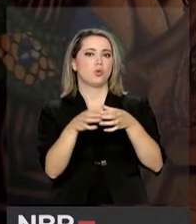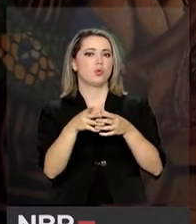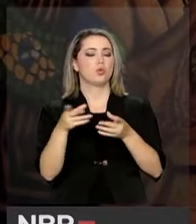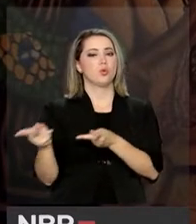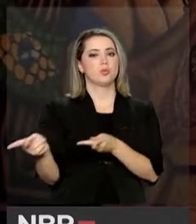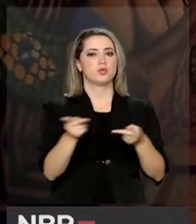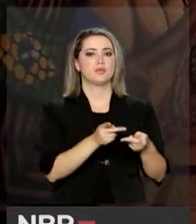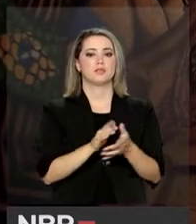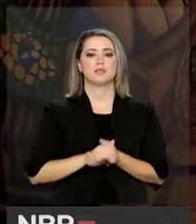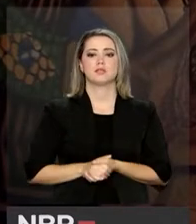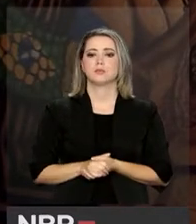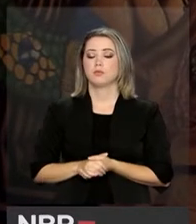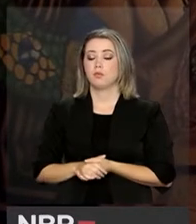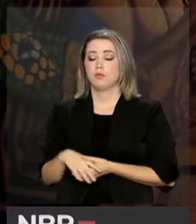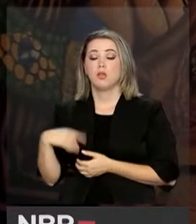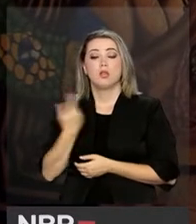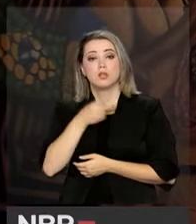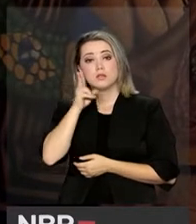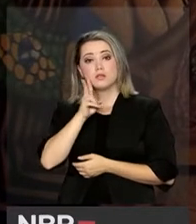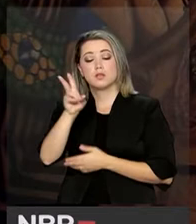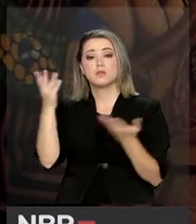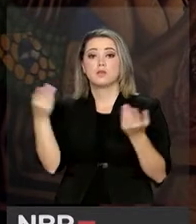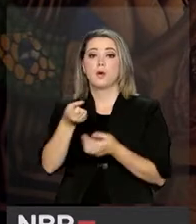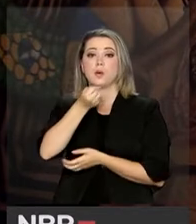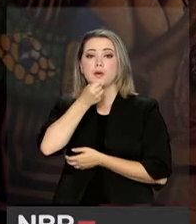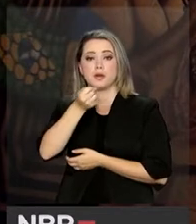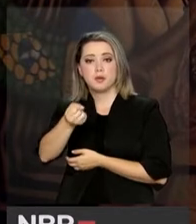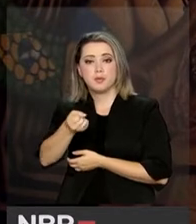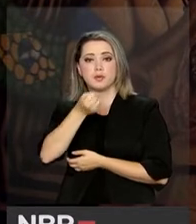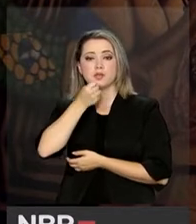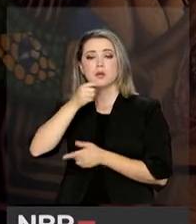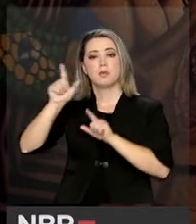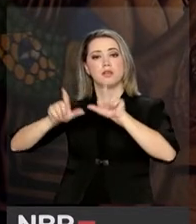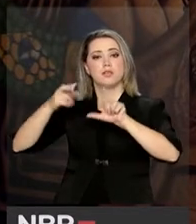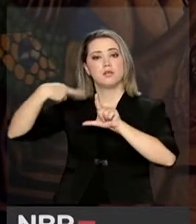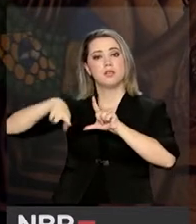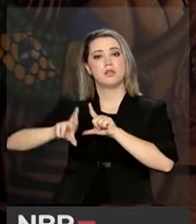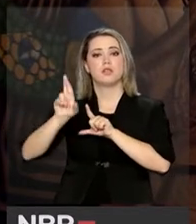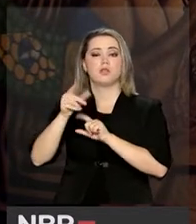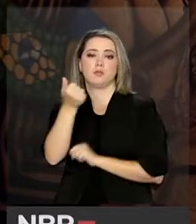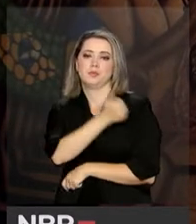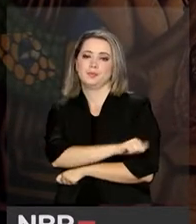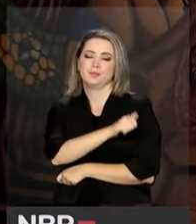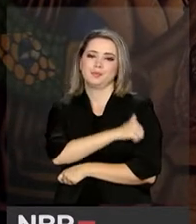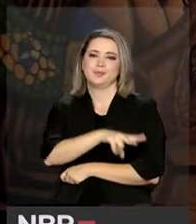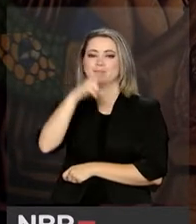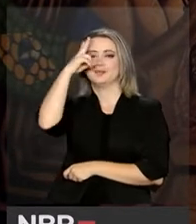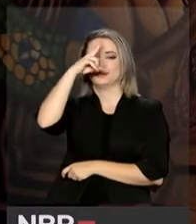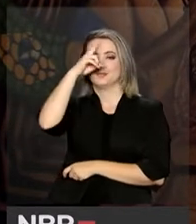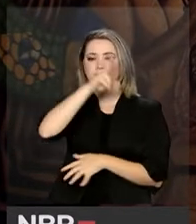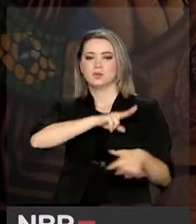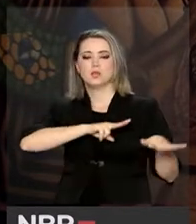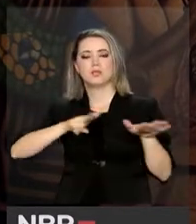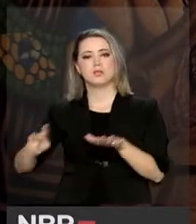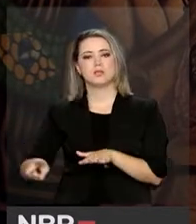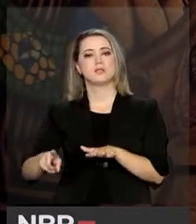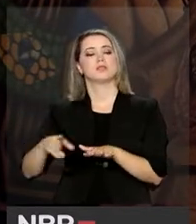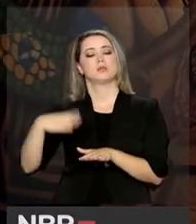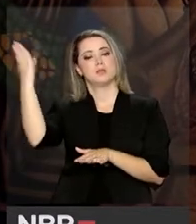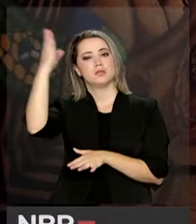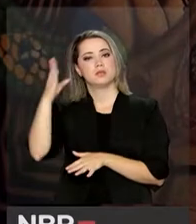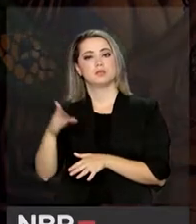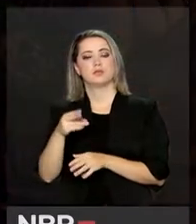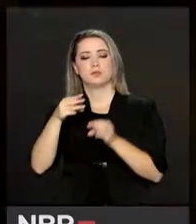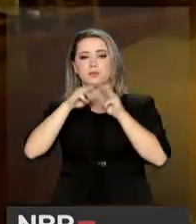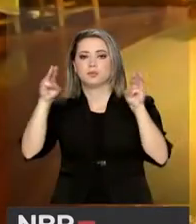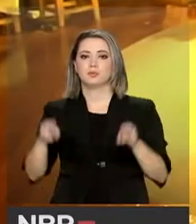a gente vai acompanhar agora uma reportagem feita pela TV NBR lá no Rio de Janeiro para lembrar a Semana Nacional dos Museus.